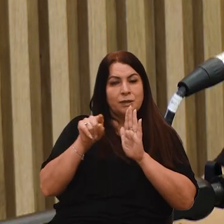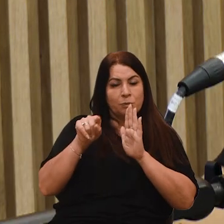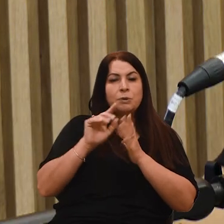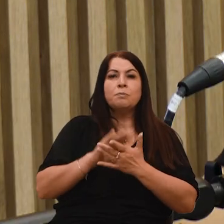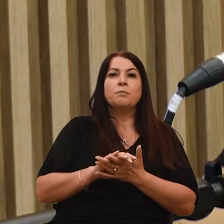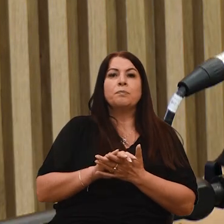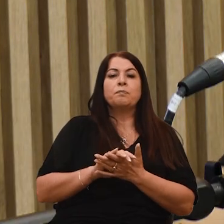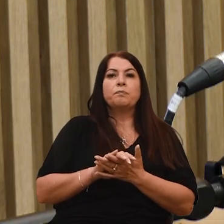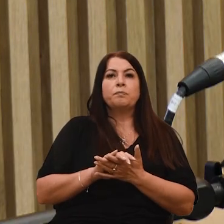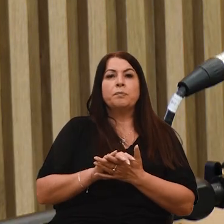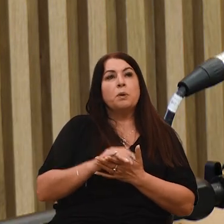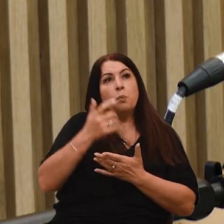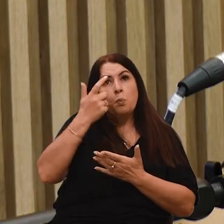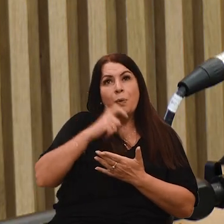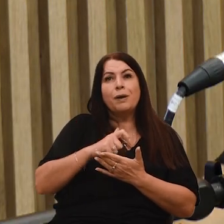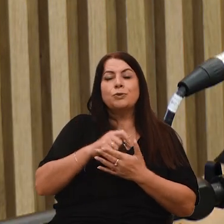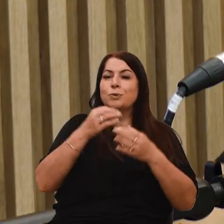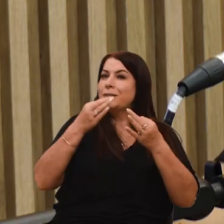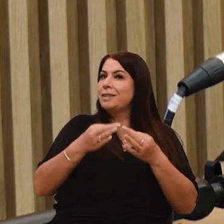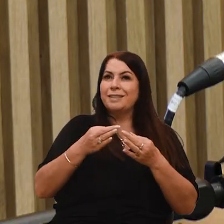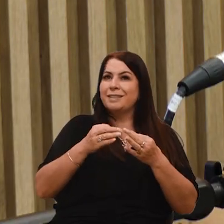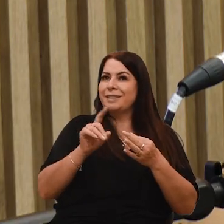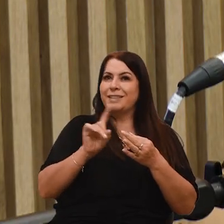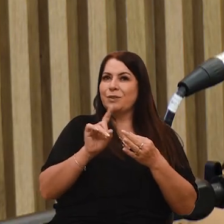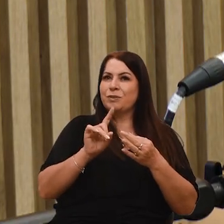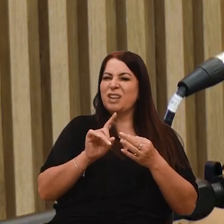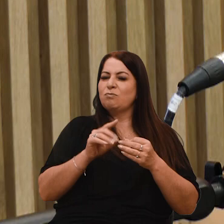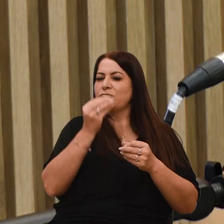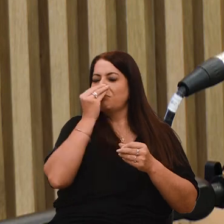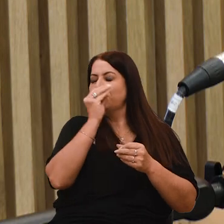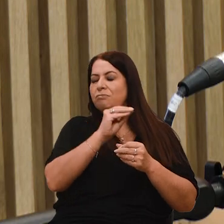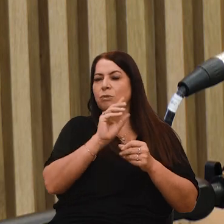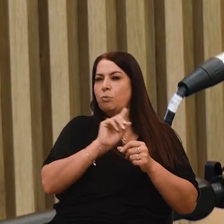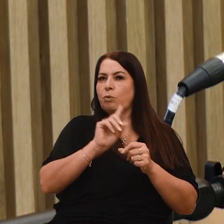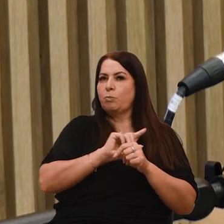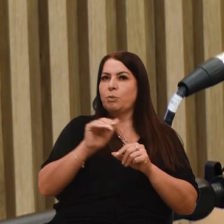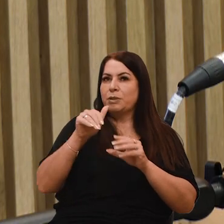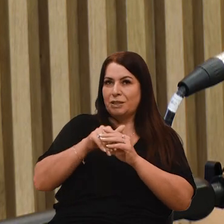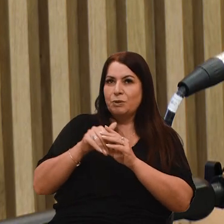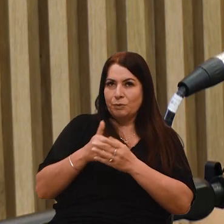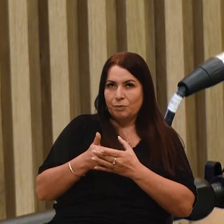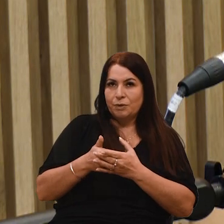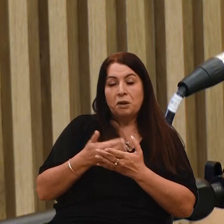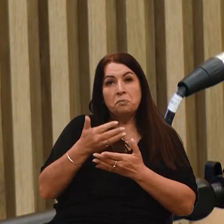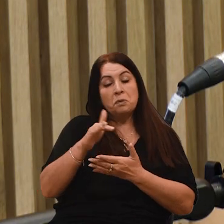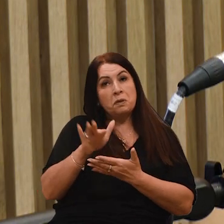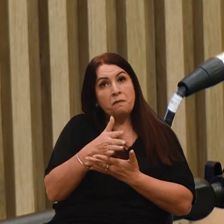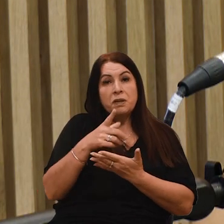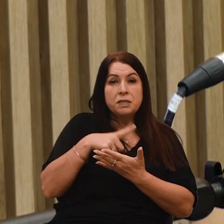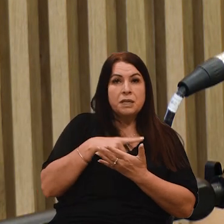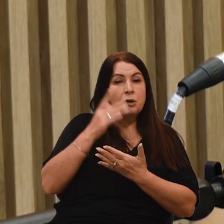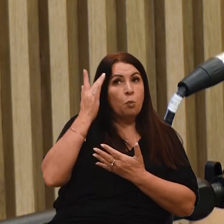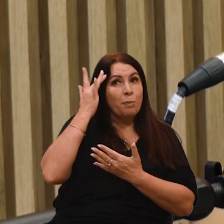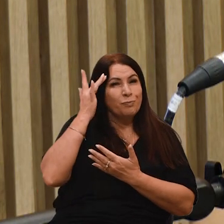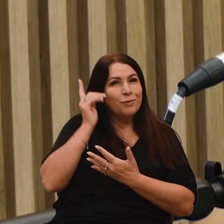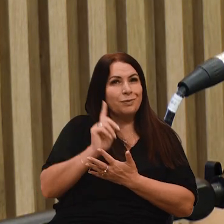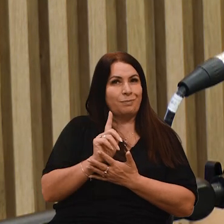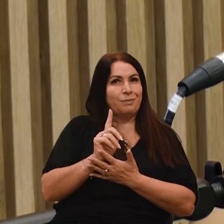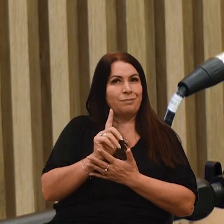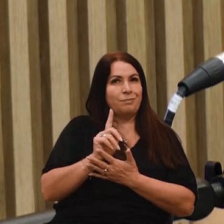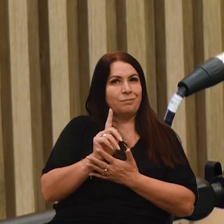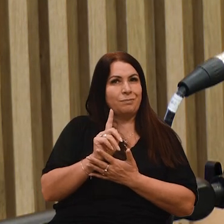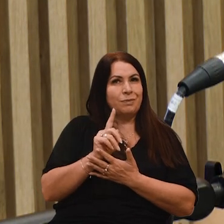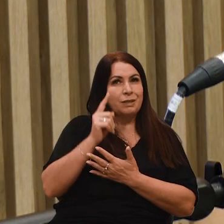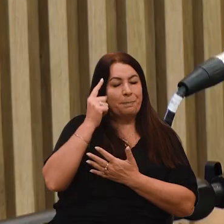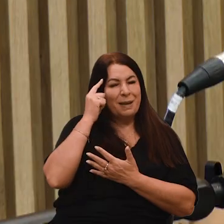dia, eu acho que com certeza eles não serão indiferentes aos processos eleitorais. Eu acho que talvez teve um amadurecimento da noção